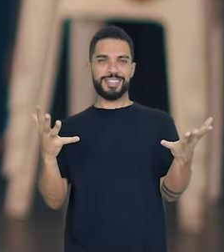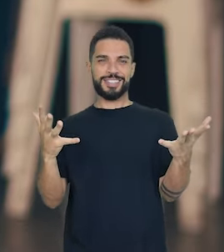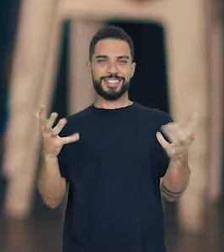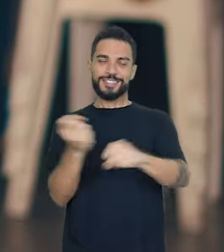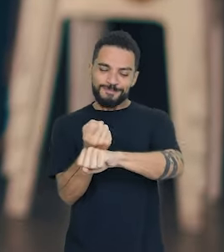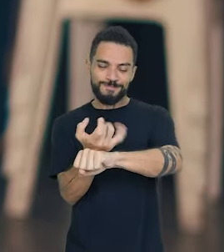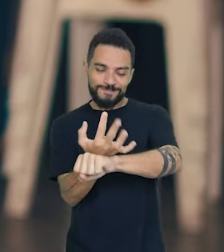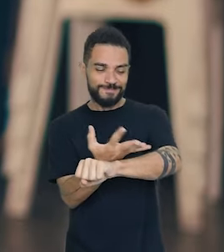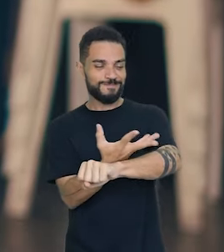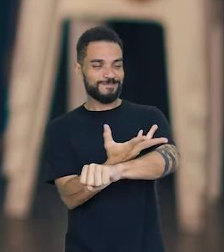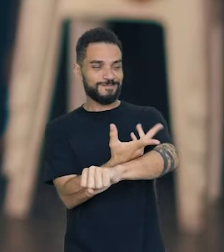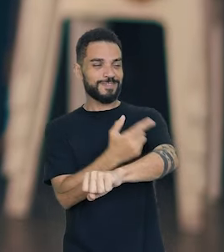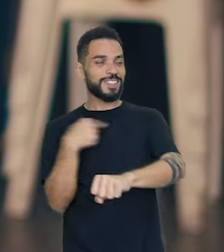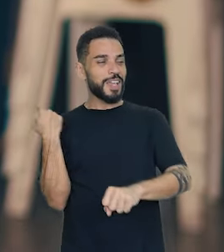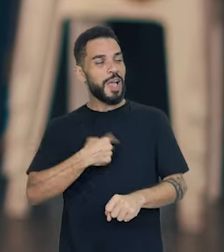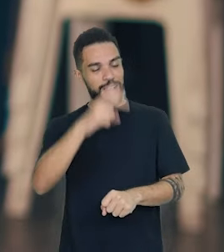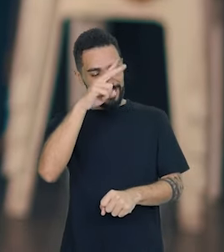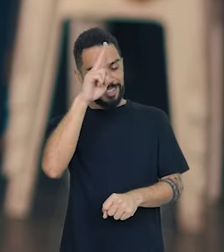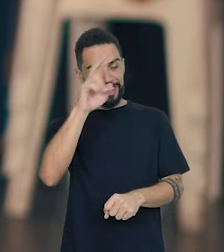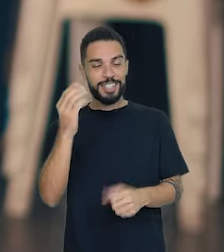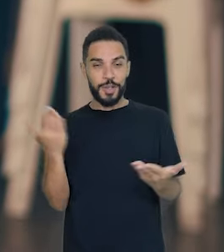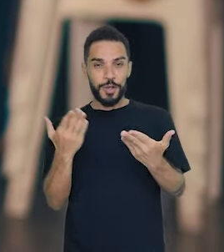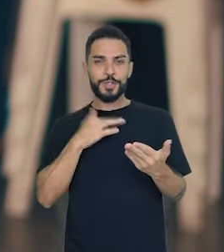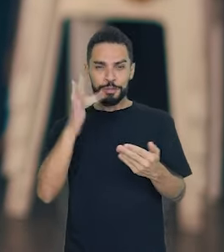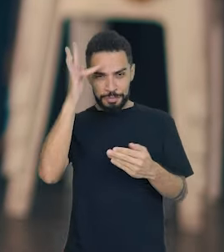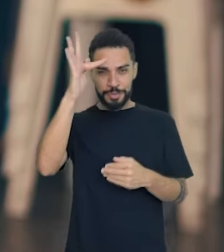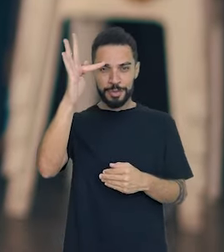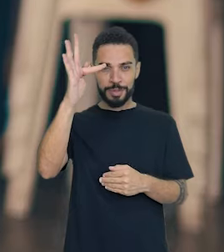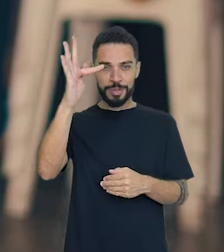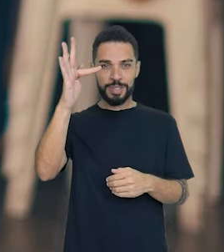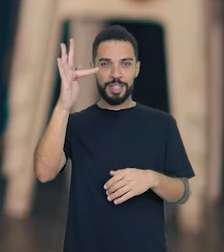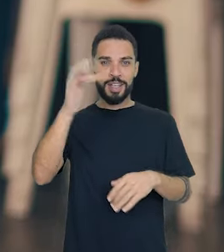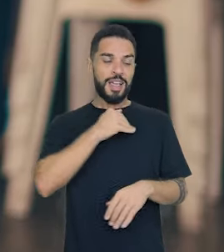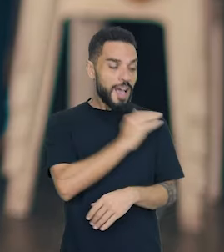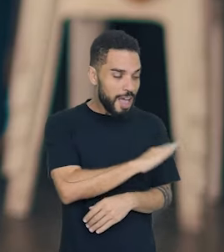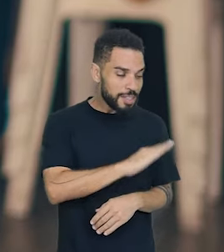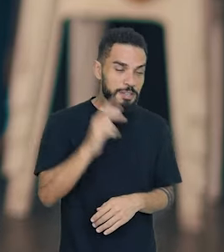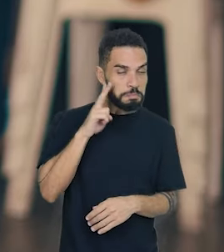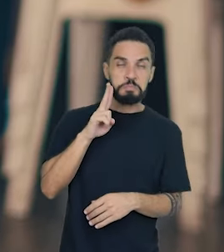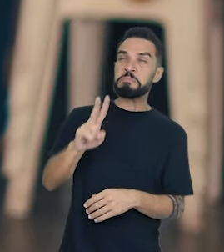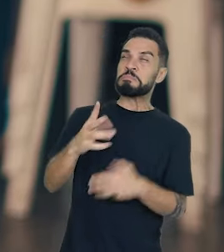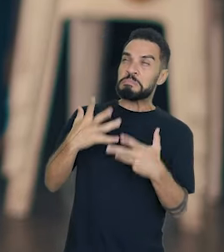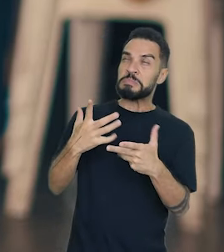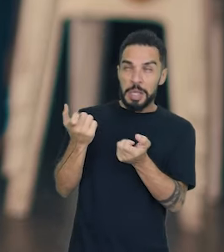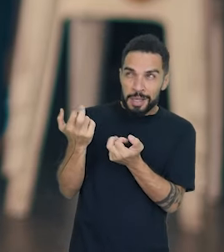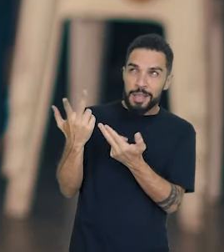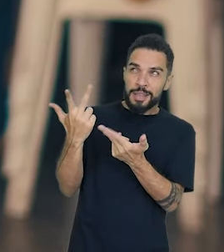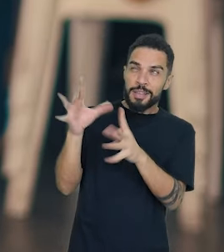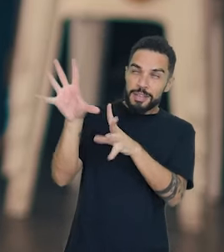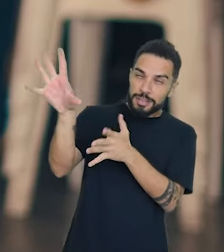Vai ficar. Vai deixar um legado muito bonito futuramente. Entendeu? Esses